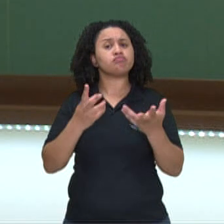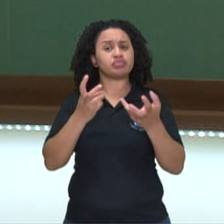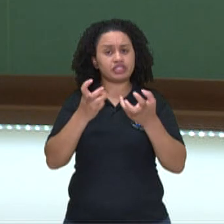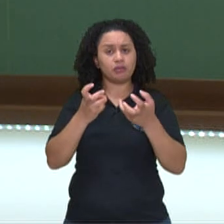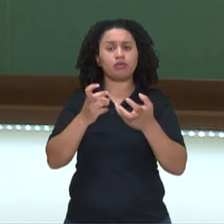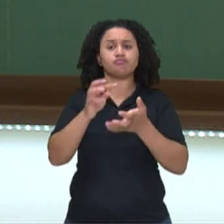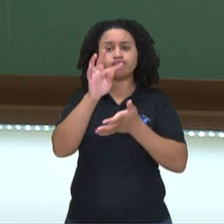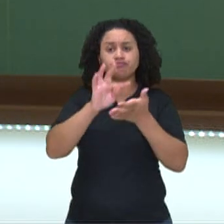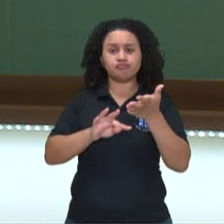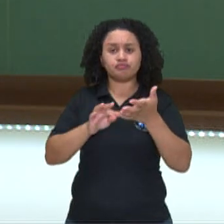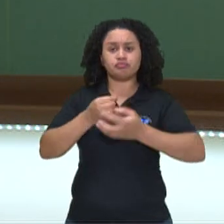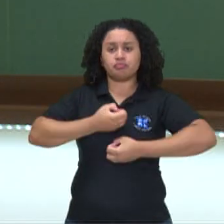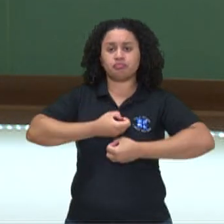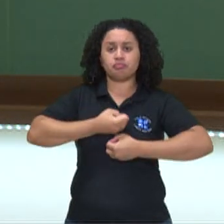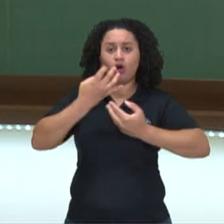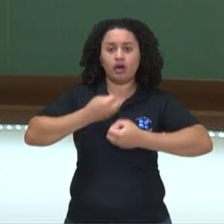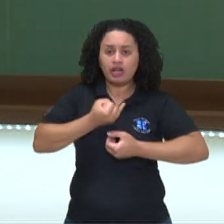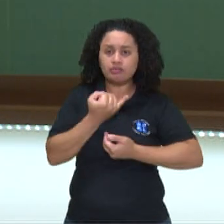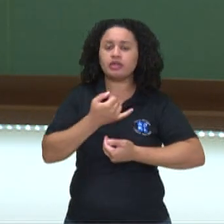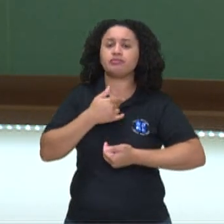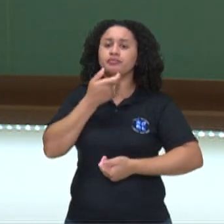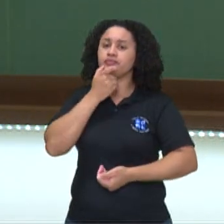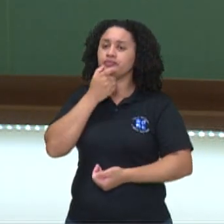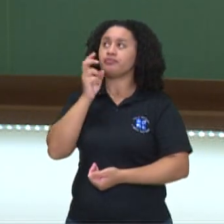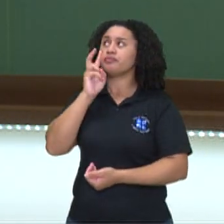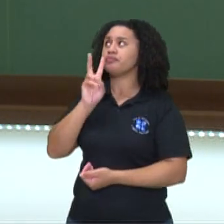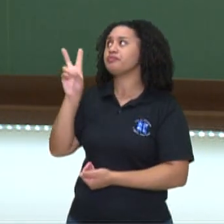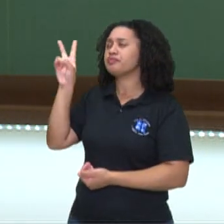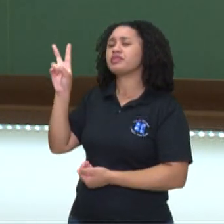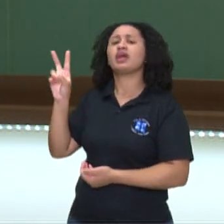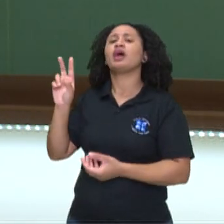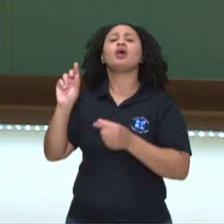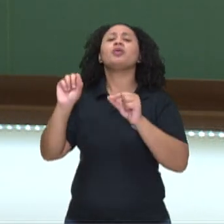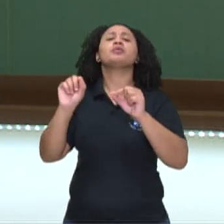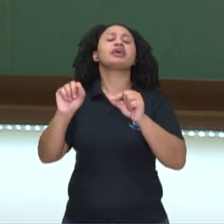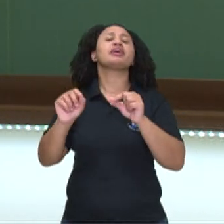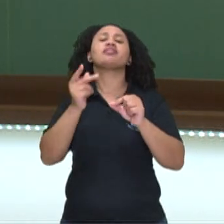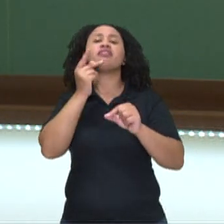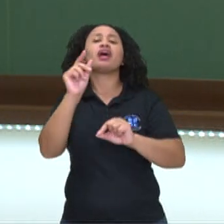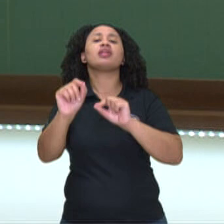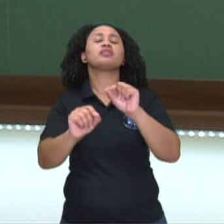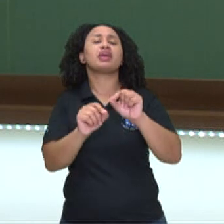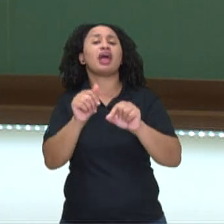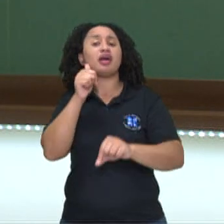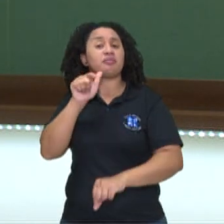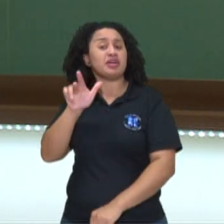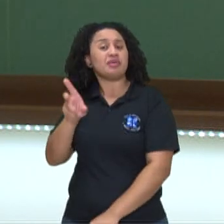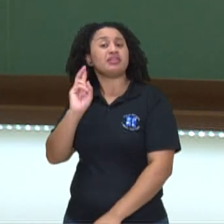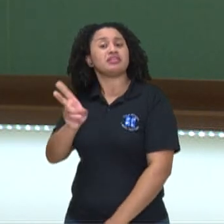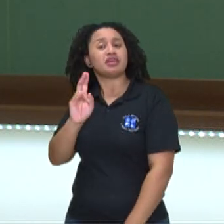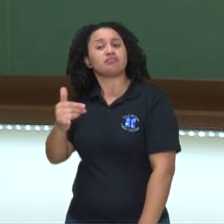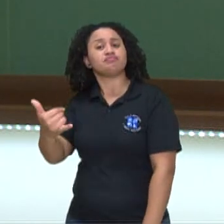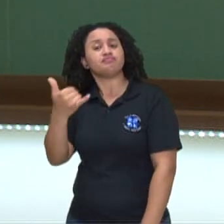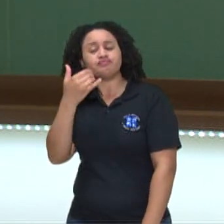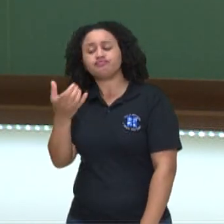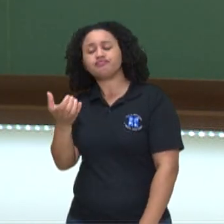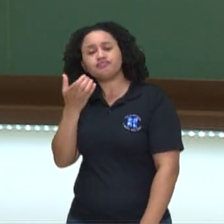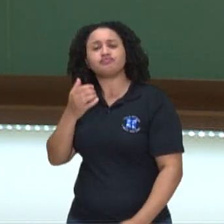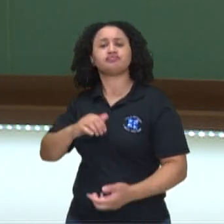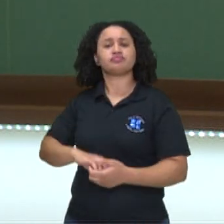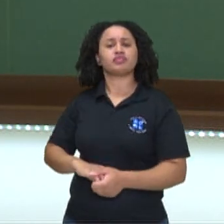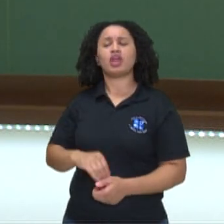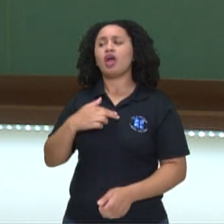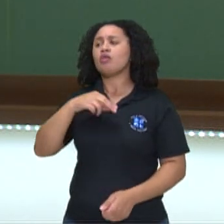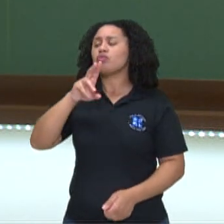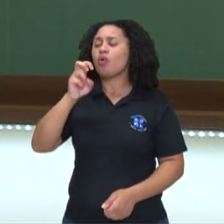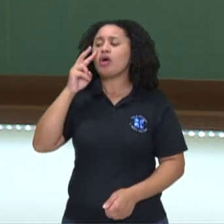nós temos um pequeno poeminha que traz a ideia de minha irmã está sempre ao telefone. Minha irmã está sempre ao telefone, eu nunca